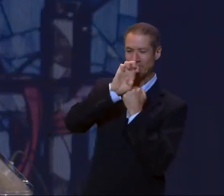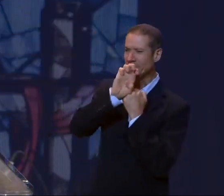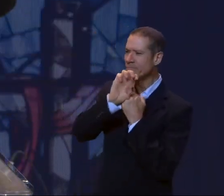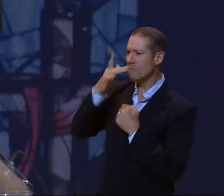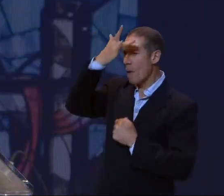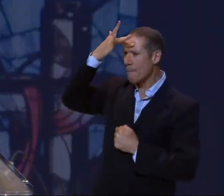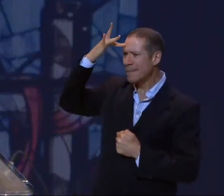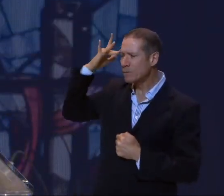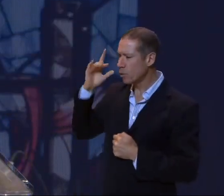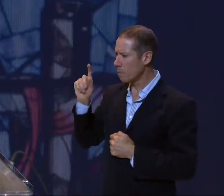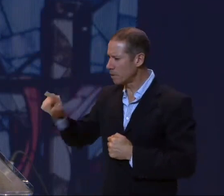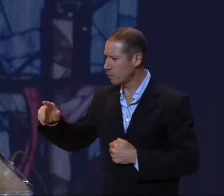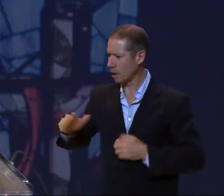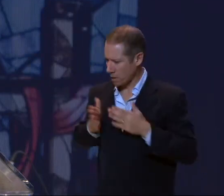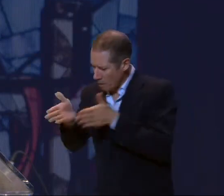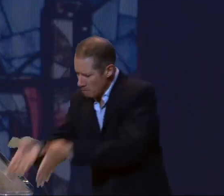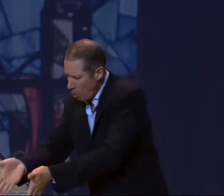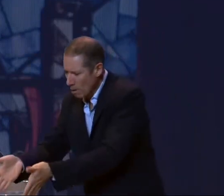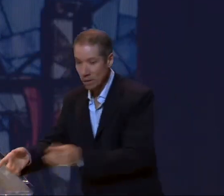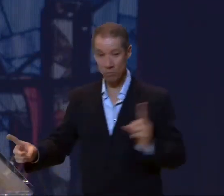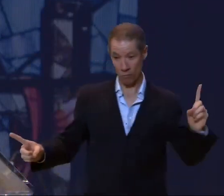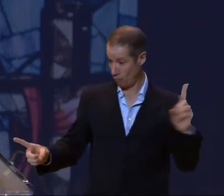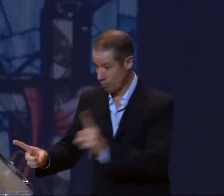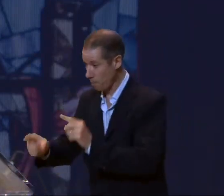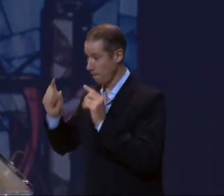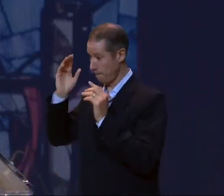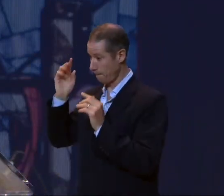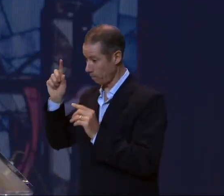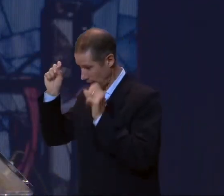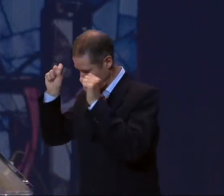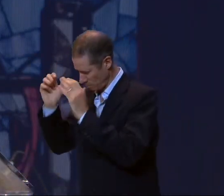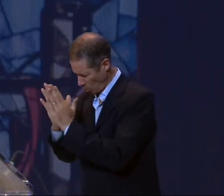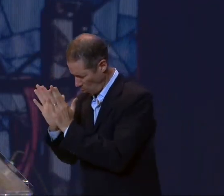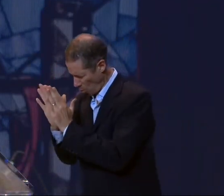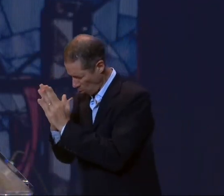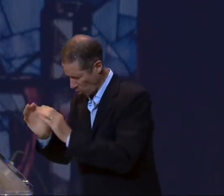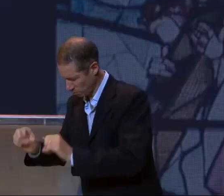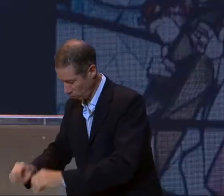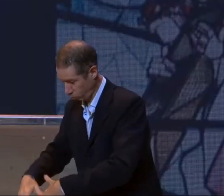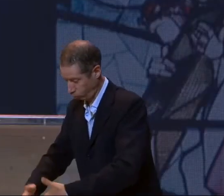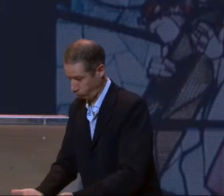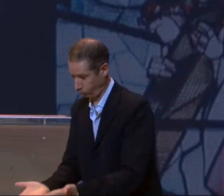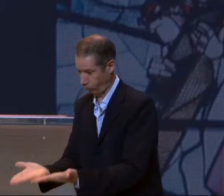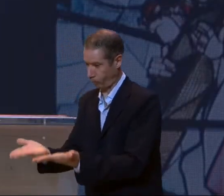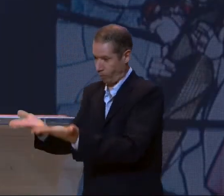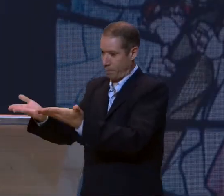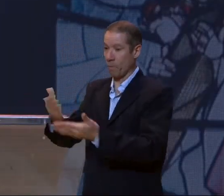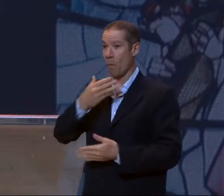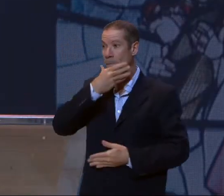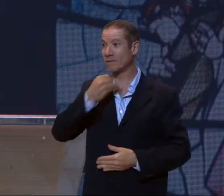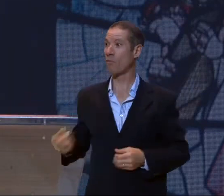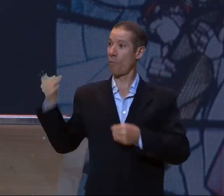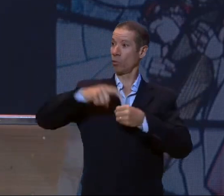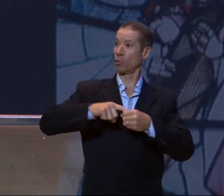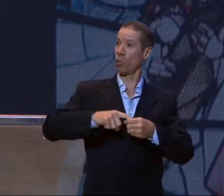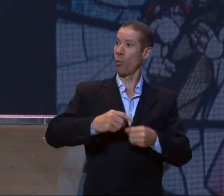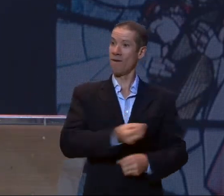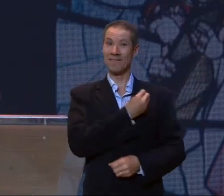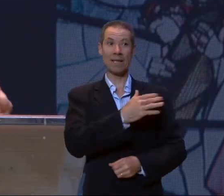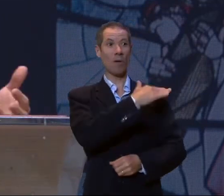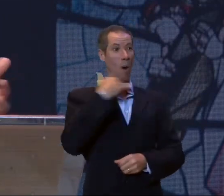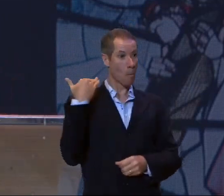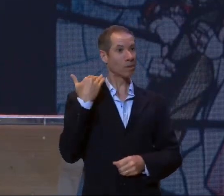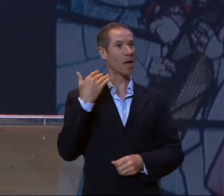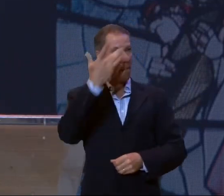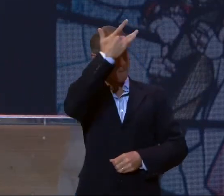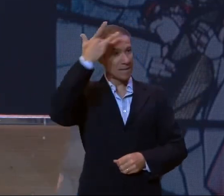o cara ressuscitou. De certa maneira, o poder de Deus para salvar é algo tão impressionante. Ele falando em hindus,